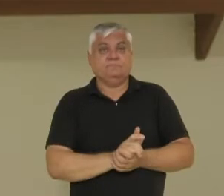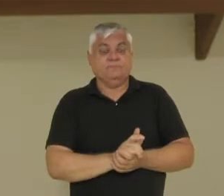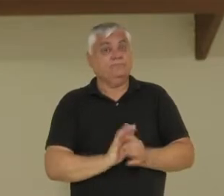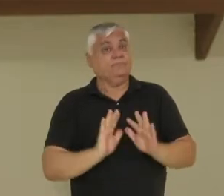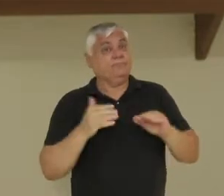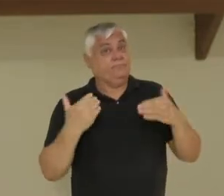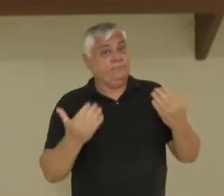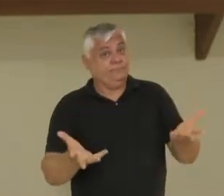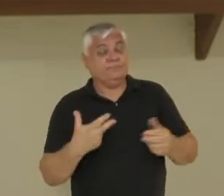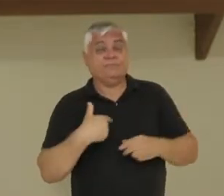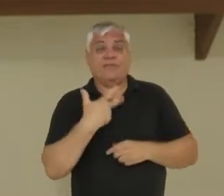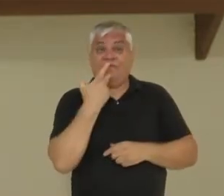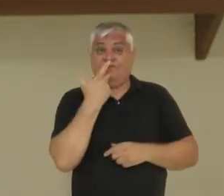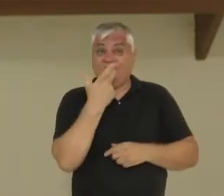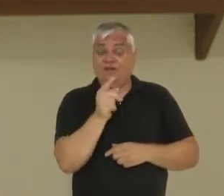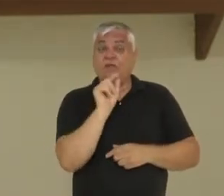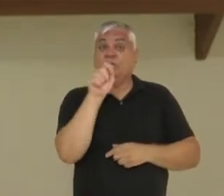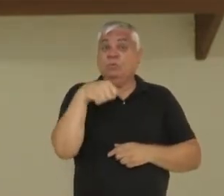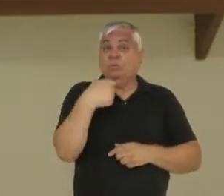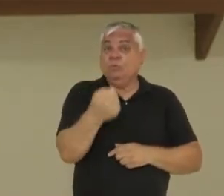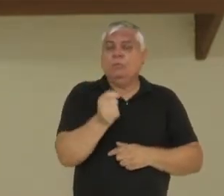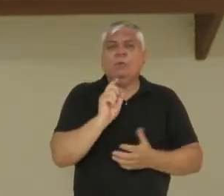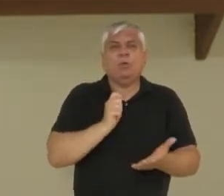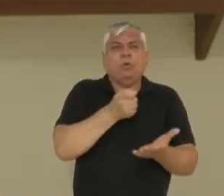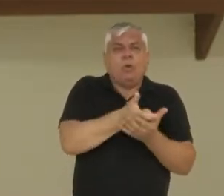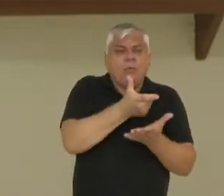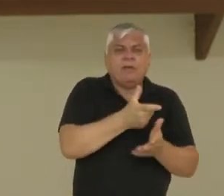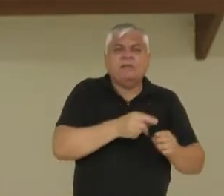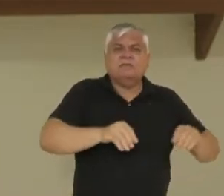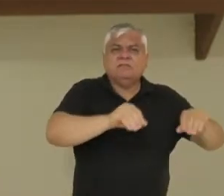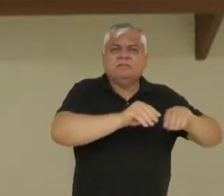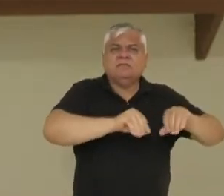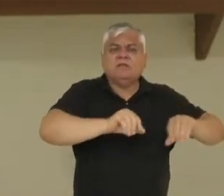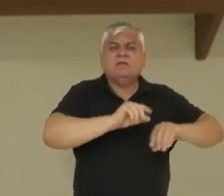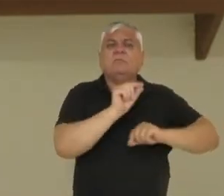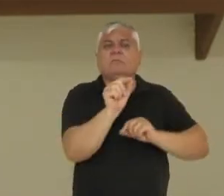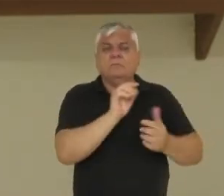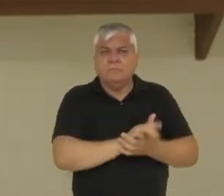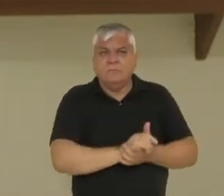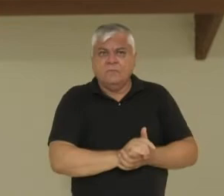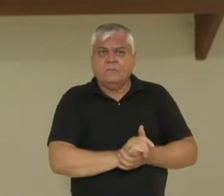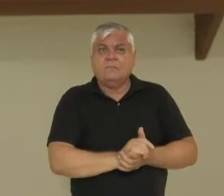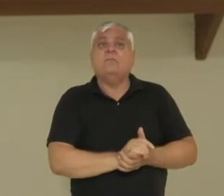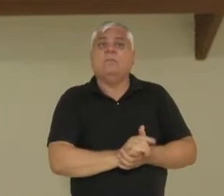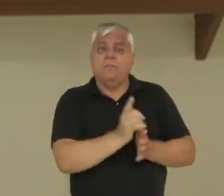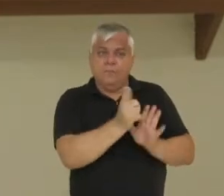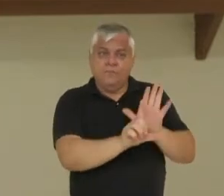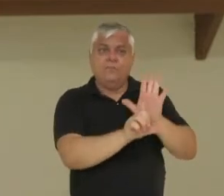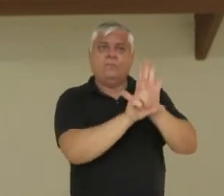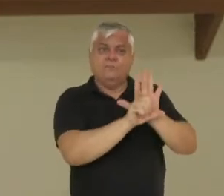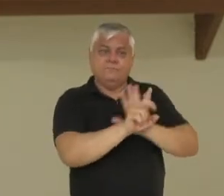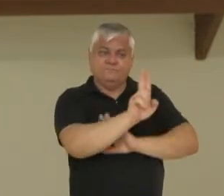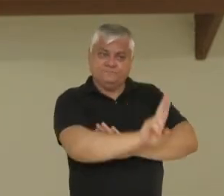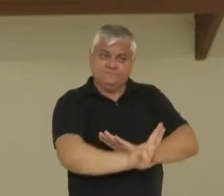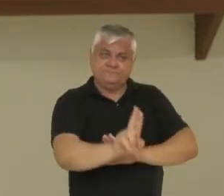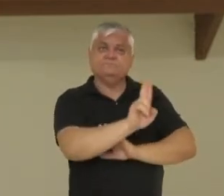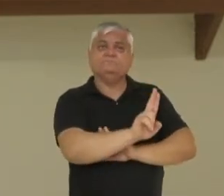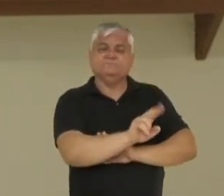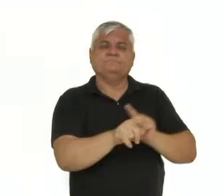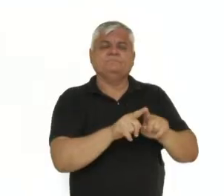quando eu mencionei a vocês a questão da compra de terras, não dá para deixar de citar a Lei de Uso da Terra. A partir